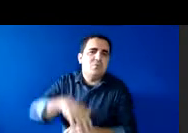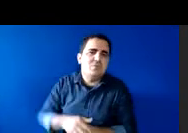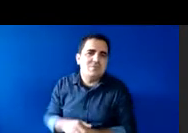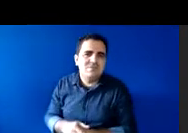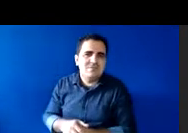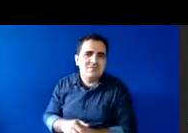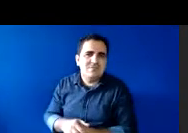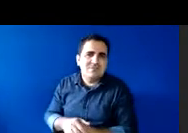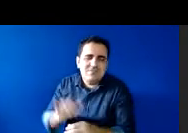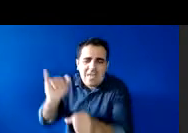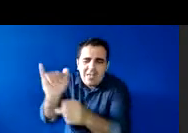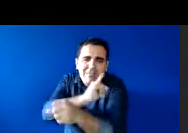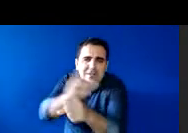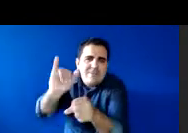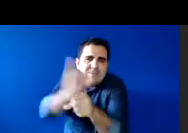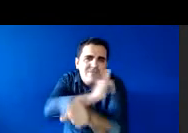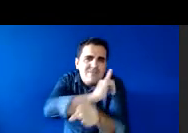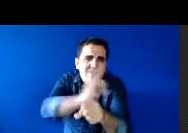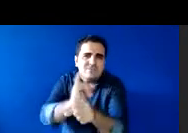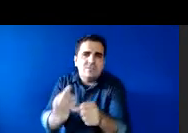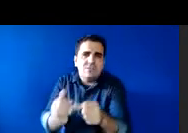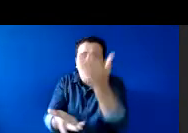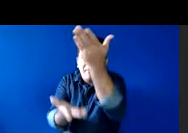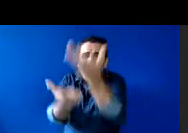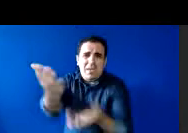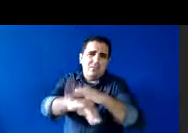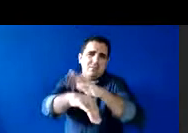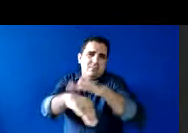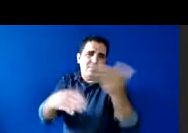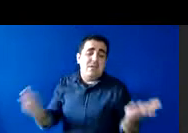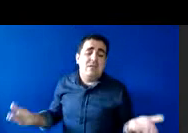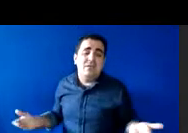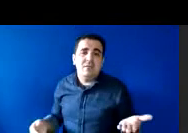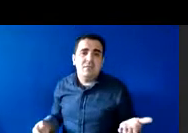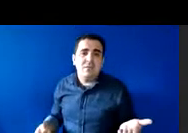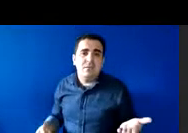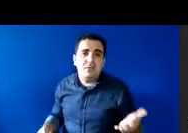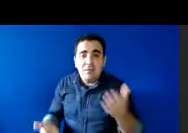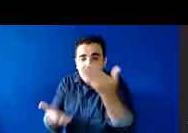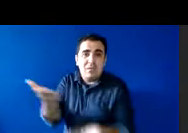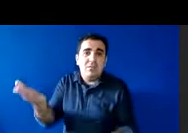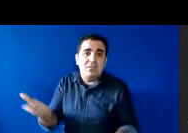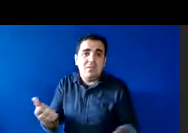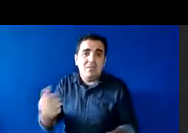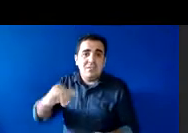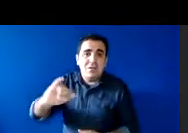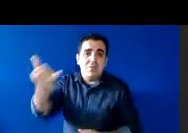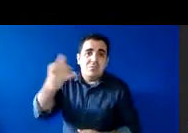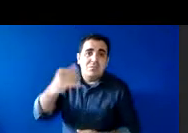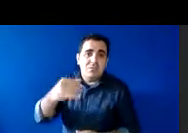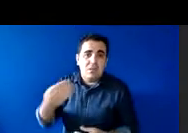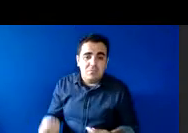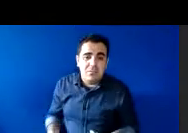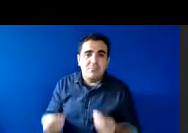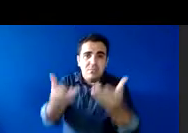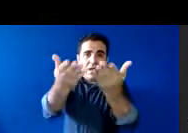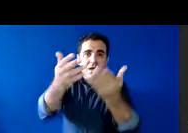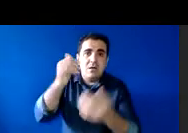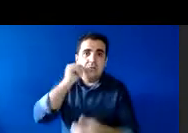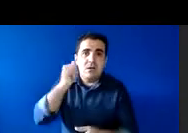dessas brechas, não perder a oportunidade, né? Essa oportunidade de ofertar às mulheres